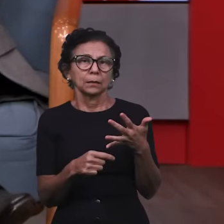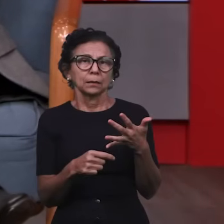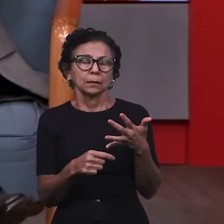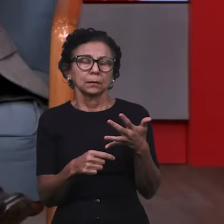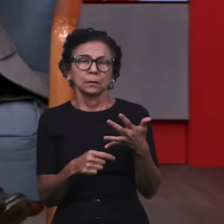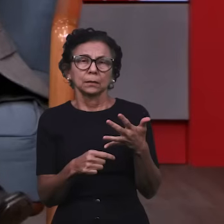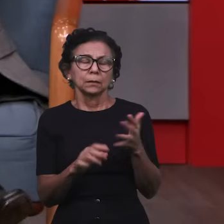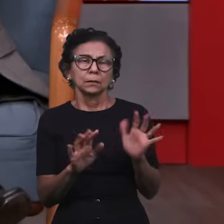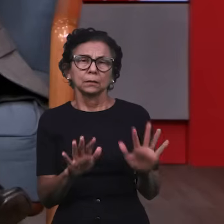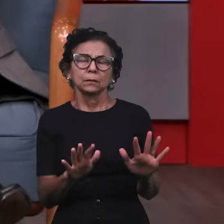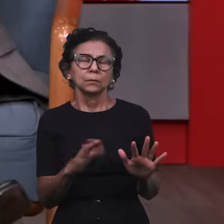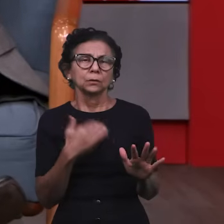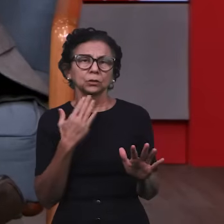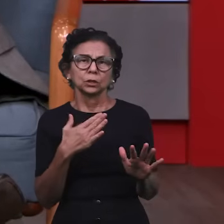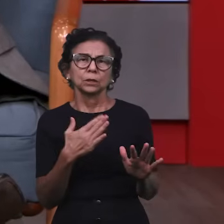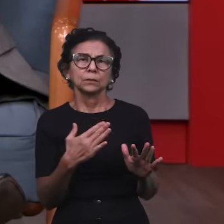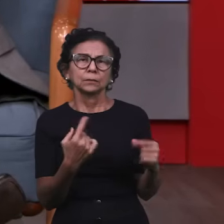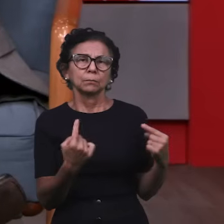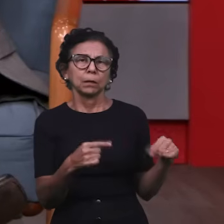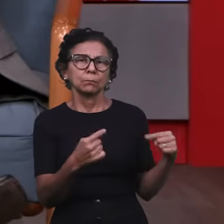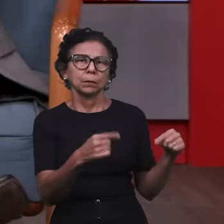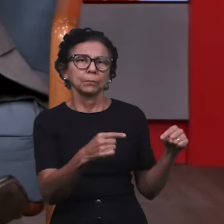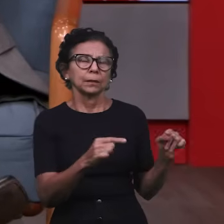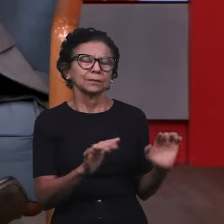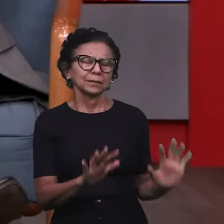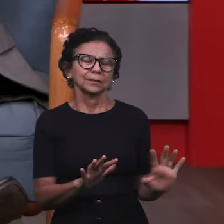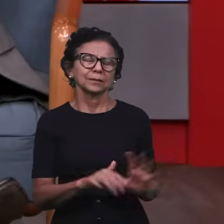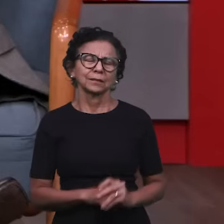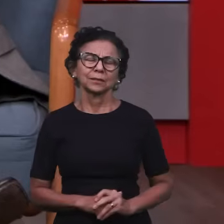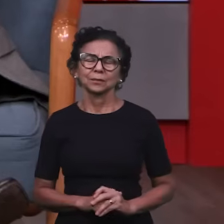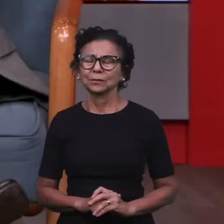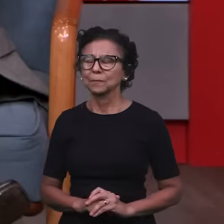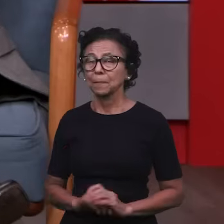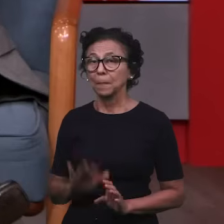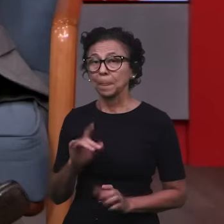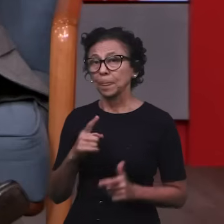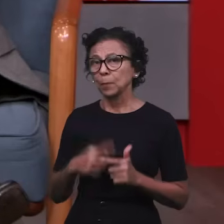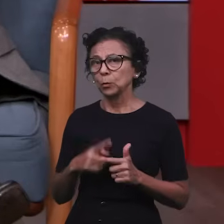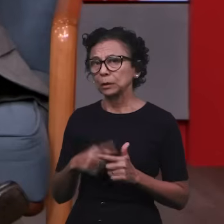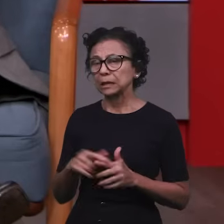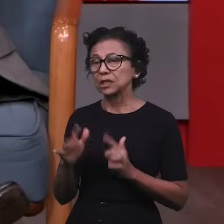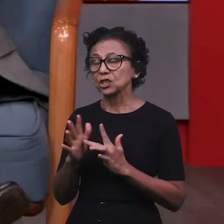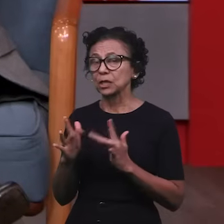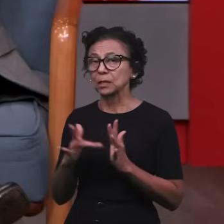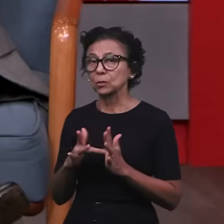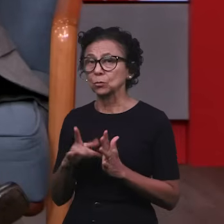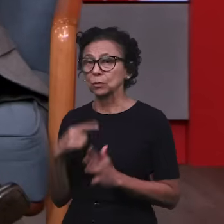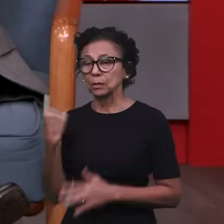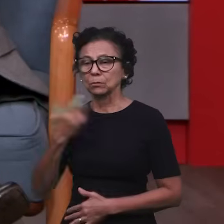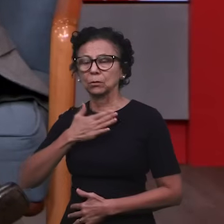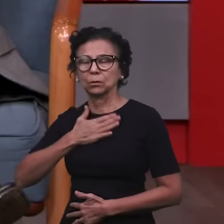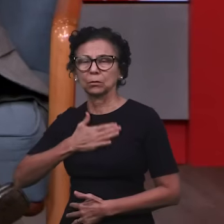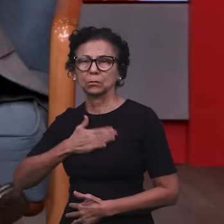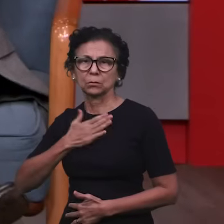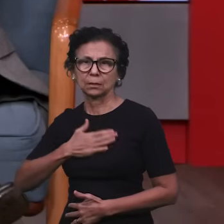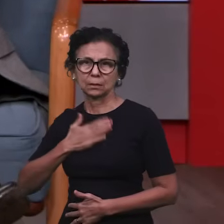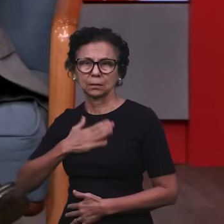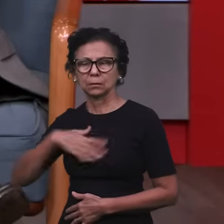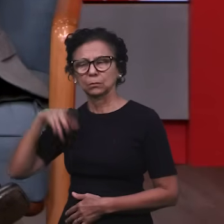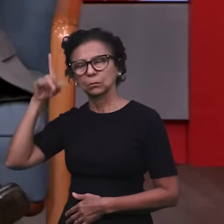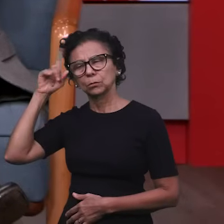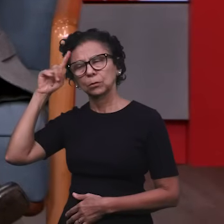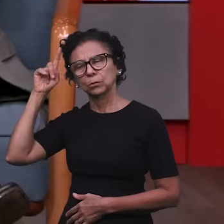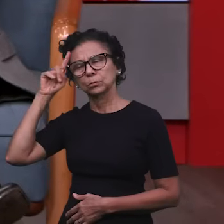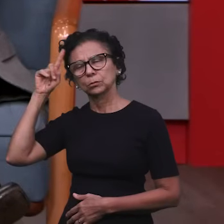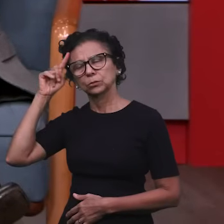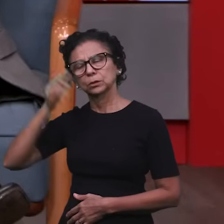descanso é Jesus, Jesus é o nosso descanso, nós descansamos nele todos os dias. Vinde a mim todos vós estáis descansados. O